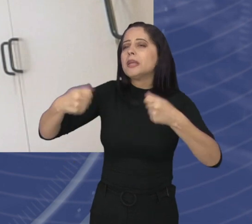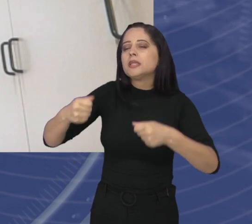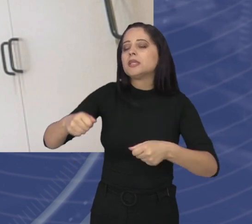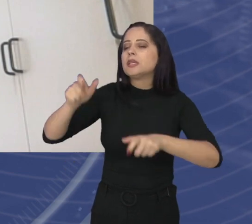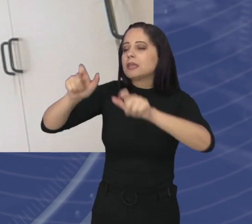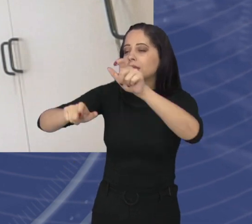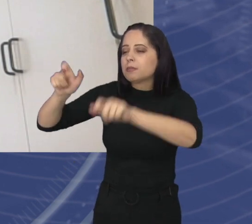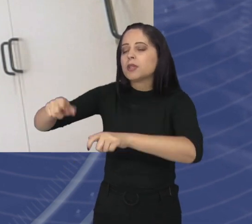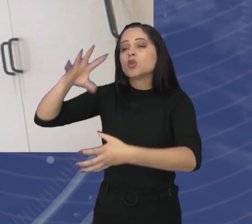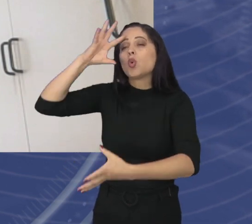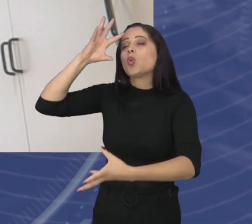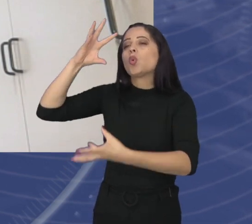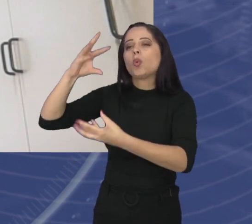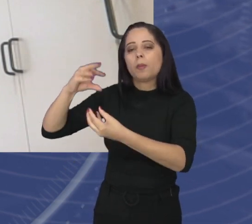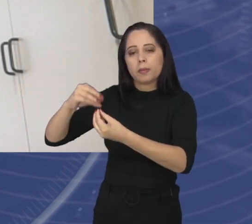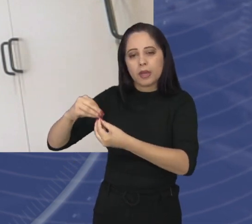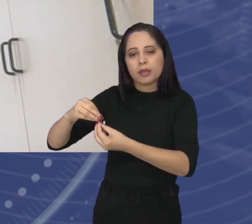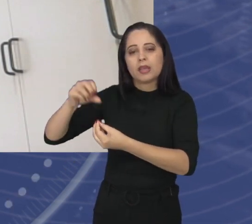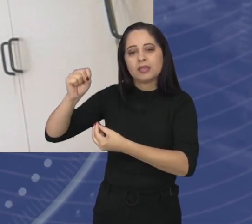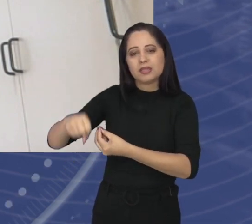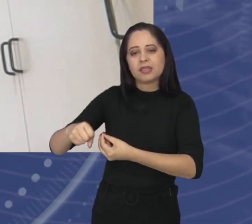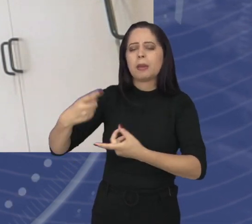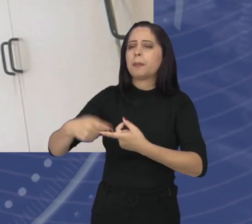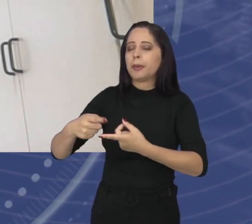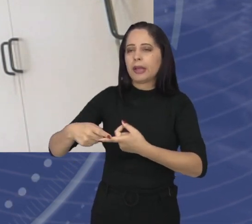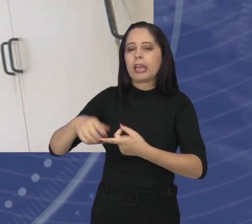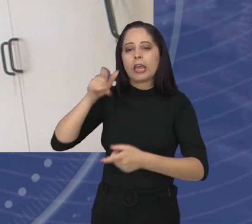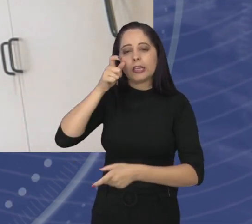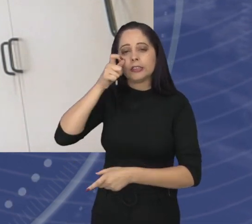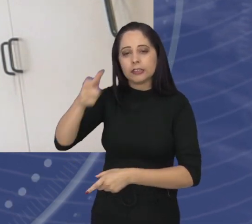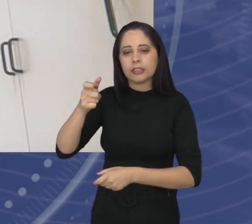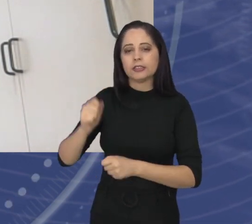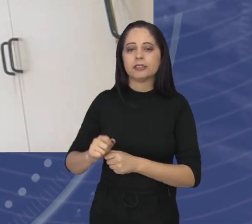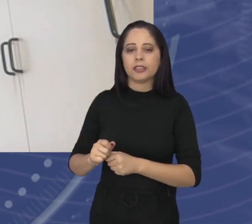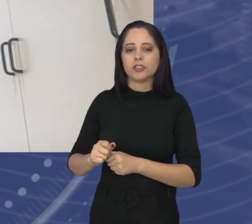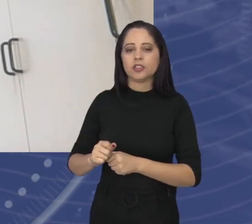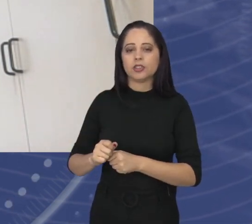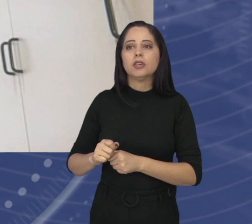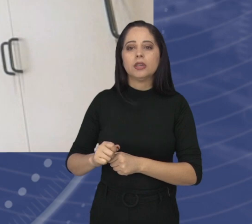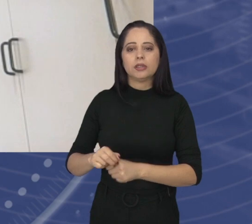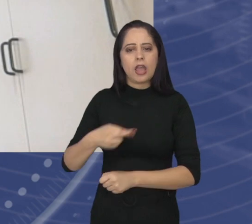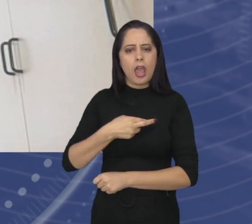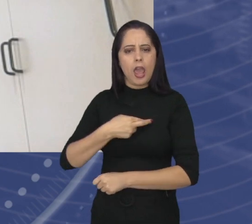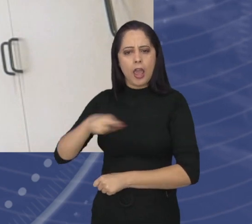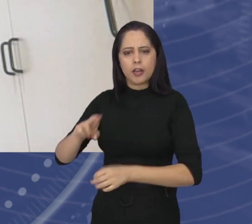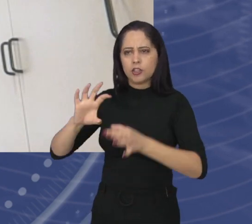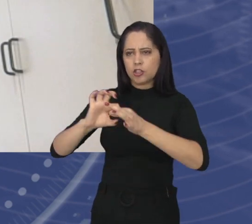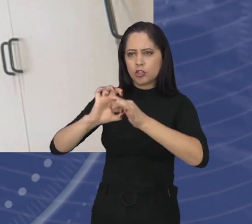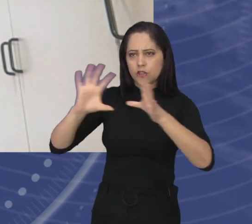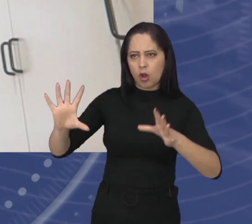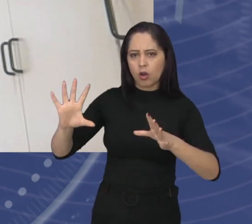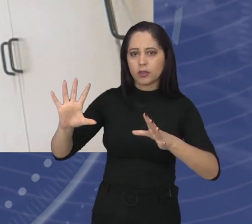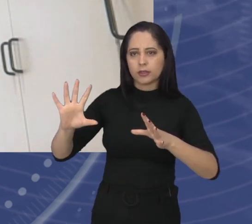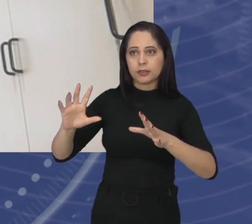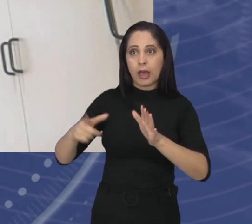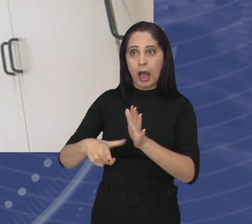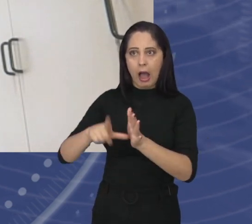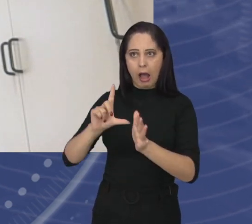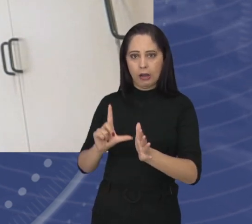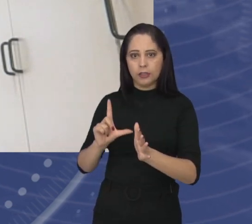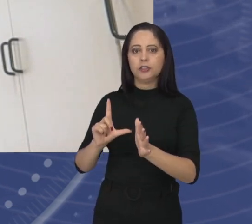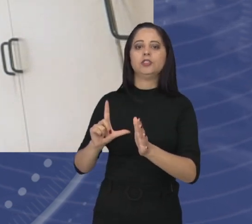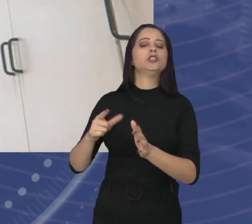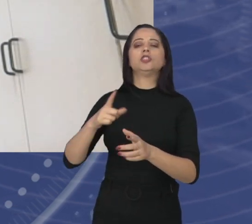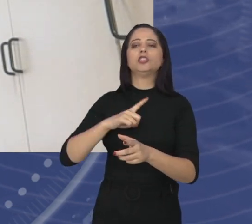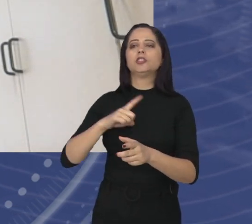nesse sentido. Eu morava nos Estados Unidos e achava muito interessante que a liberdade religiosa era muito presente no debate público, porque eles entendiam